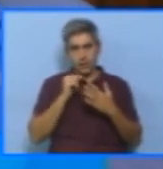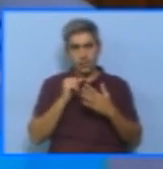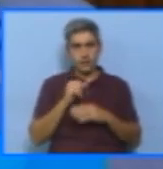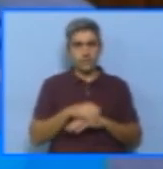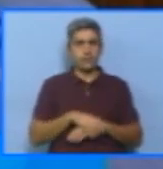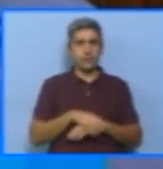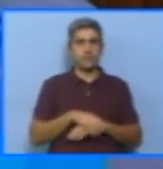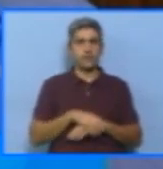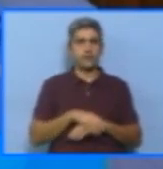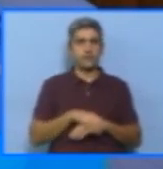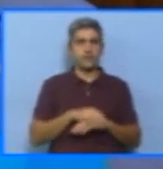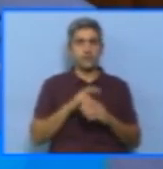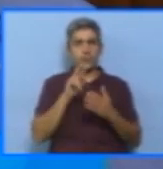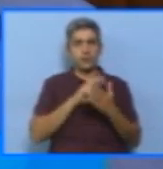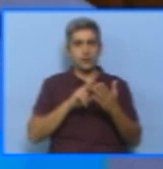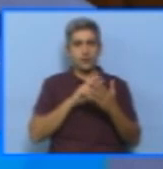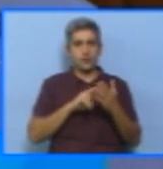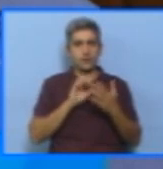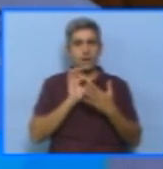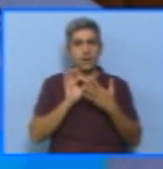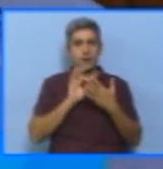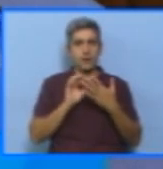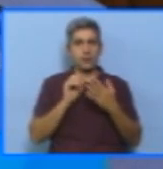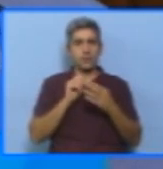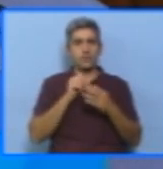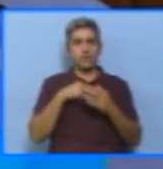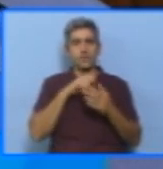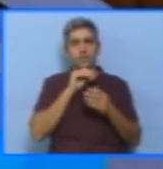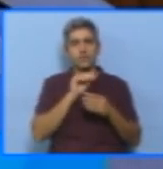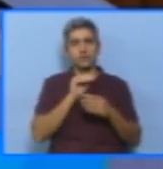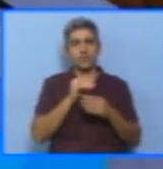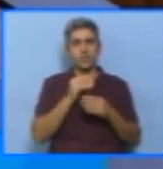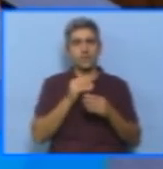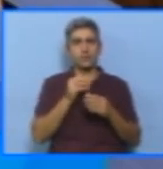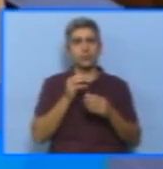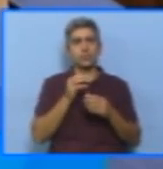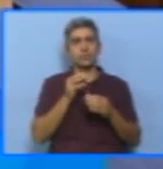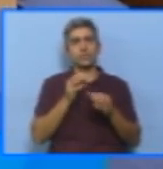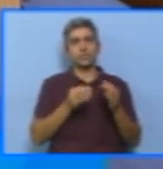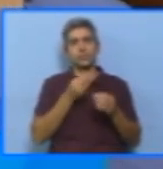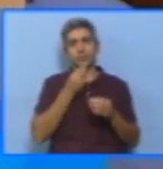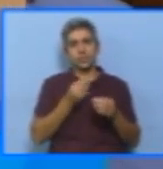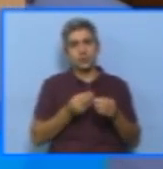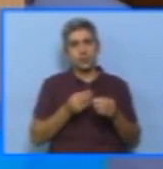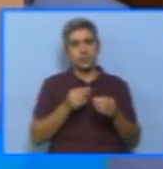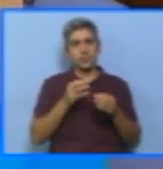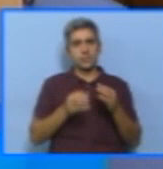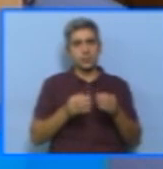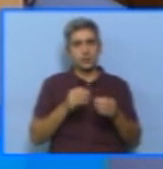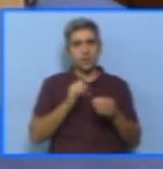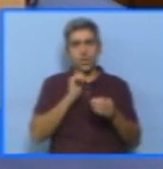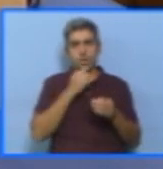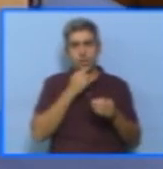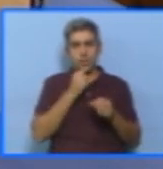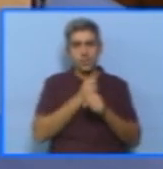E, principalmente, lê-los a partir de critérios daquilo que poderíamos chamar uma justiça, hoje em dia, de